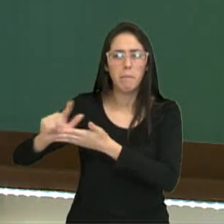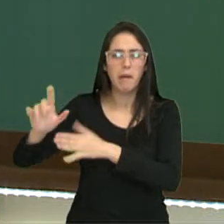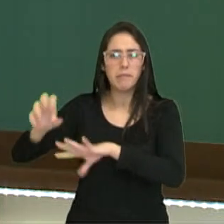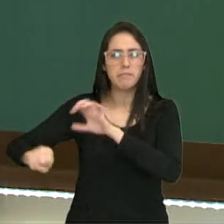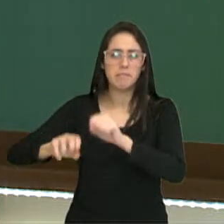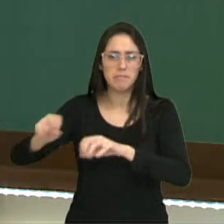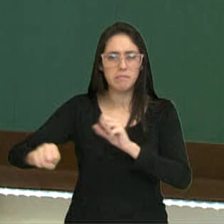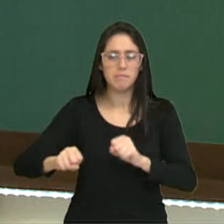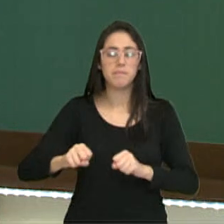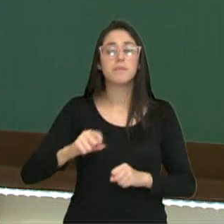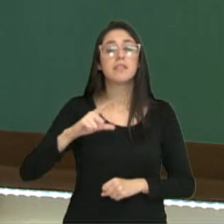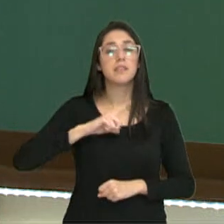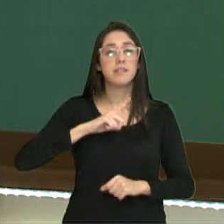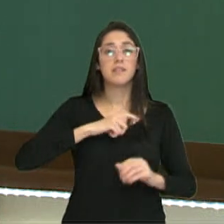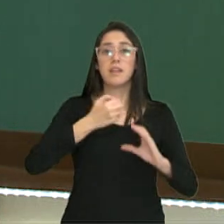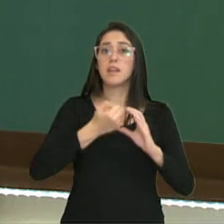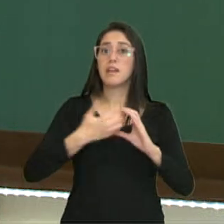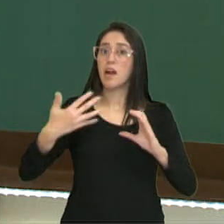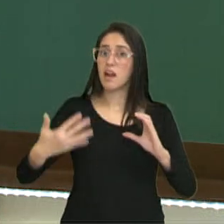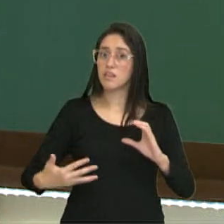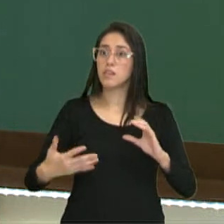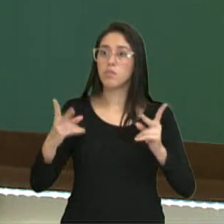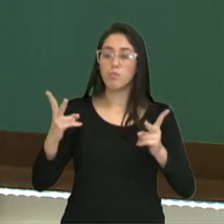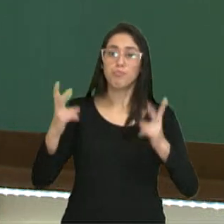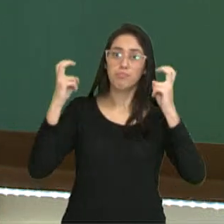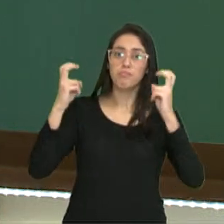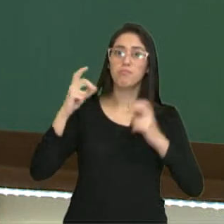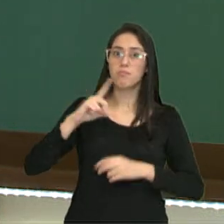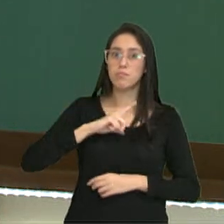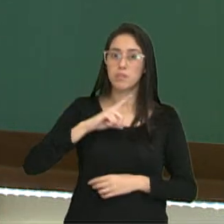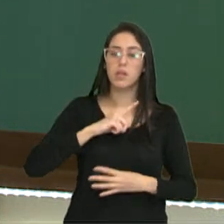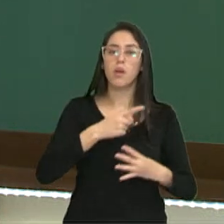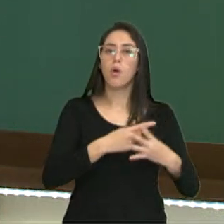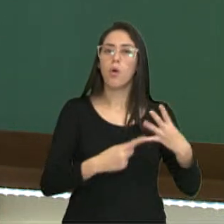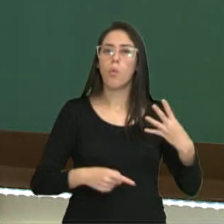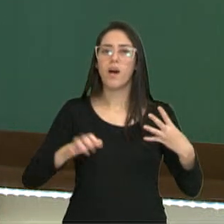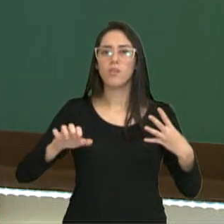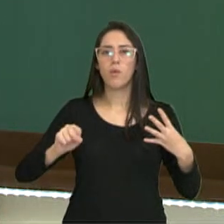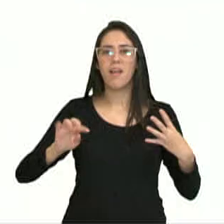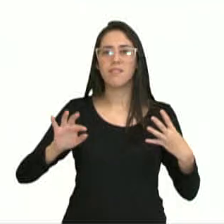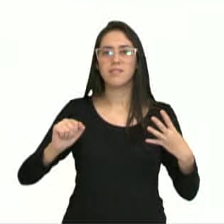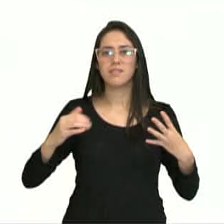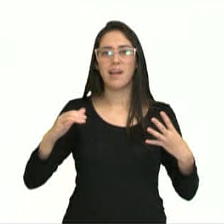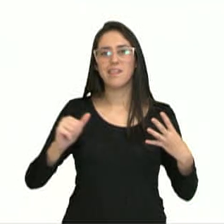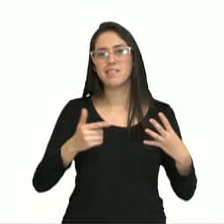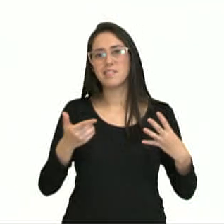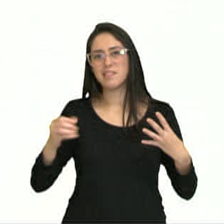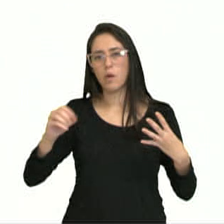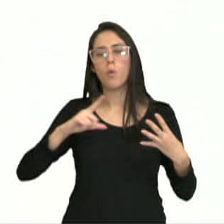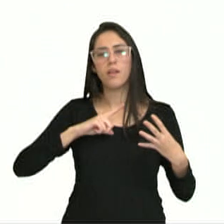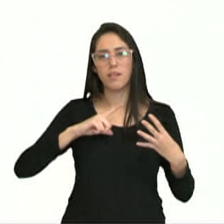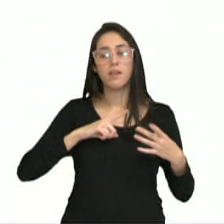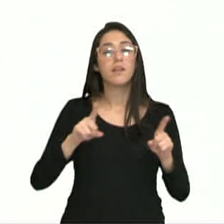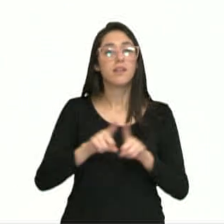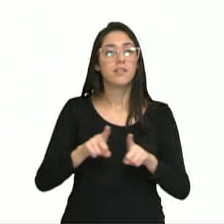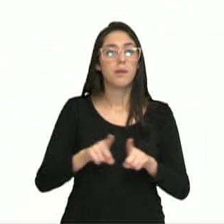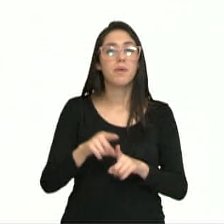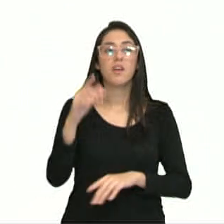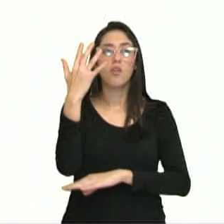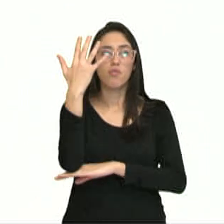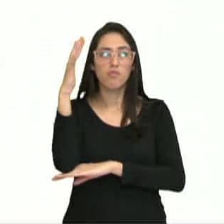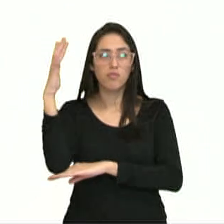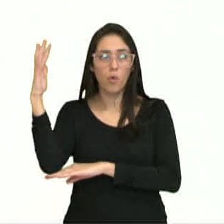Apresentam características bem marcantes, com as 4 estações do ano bem definidas. Também chamada de floresta